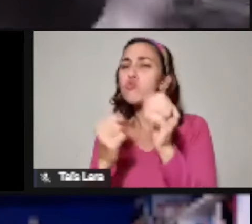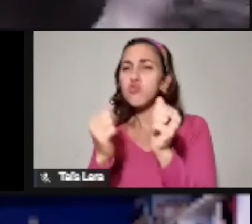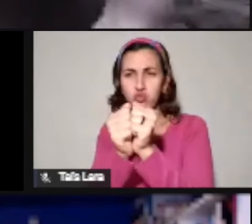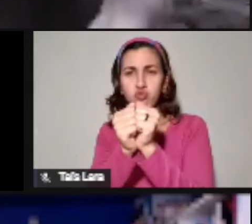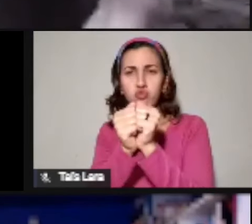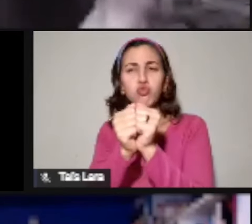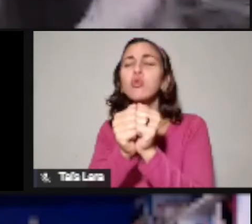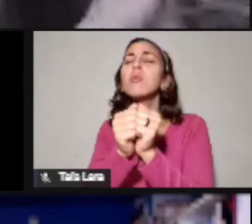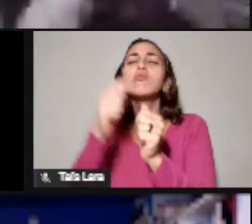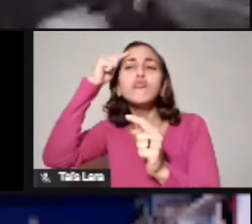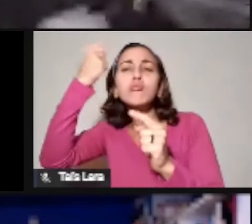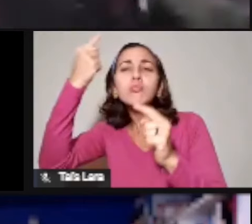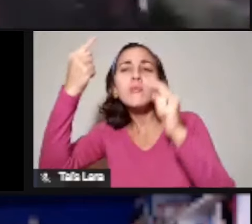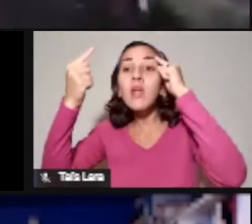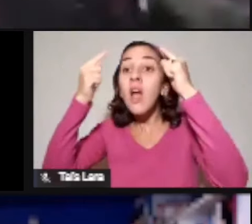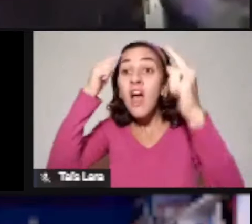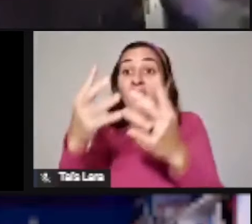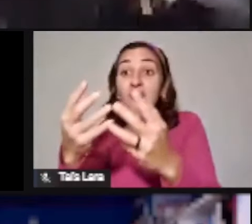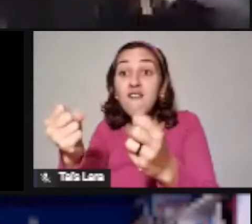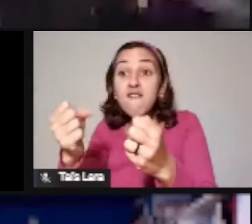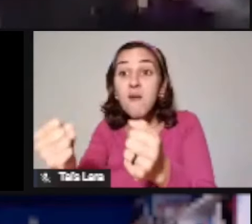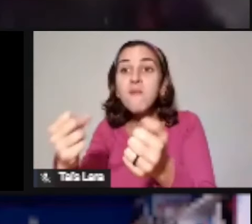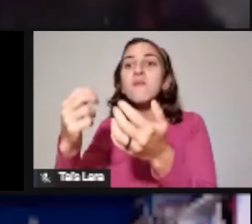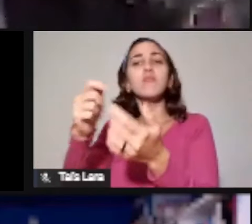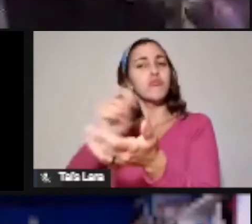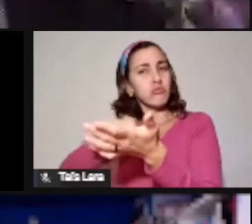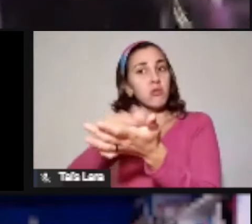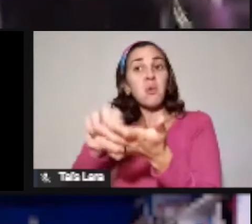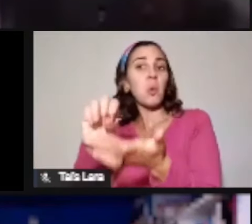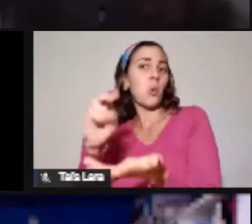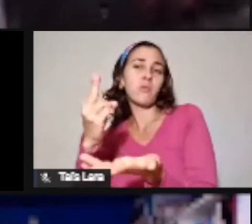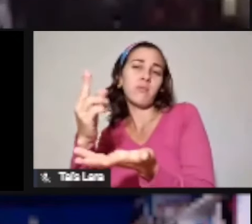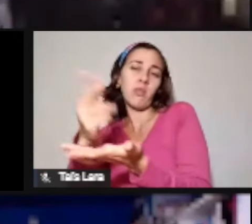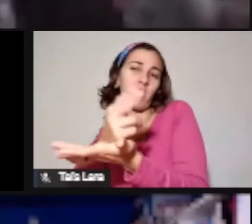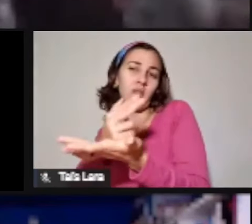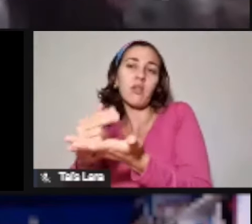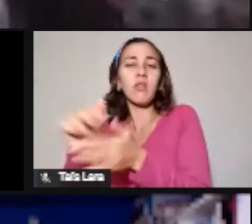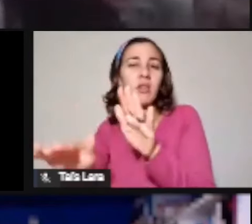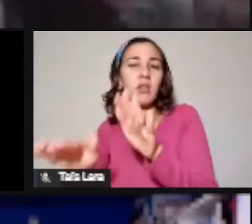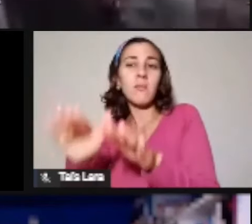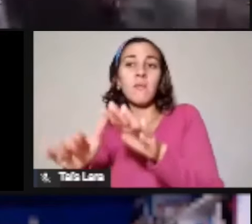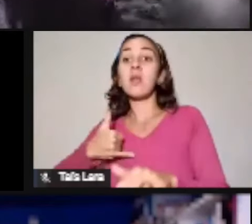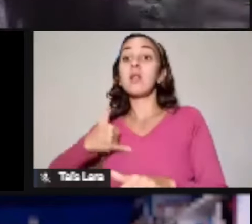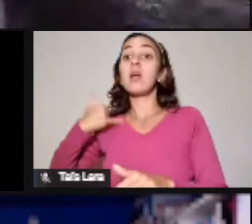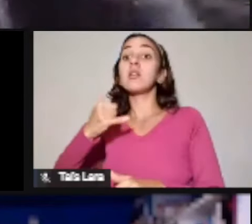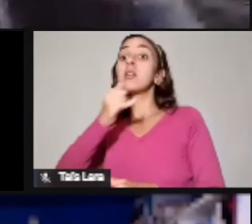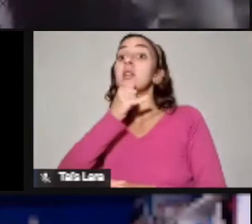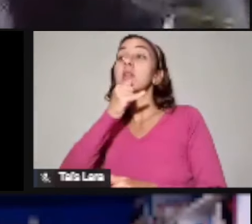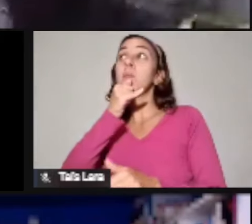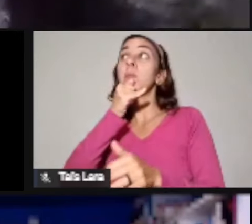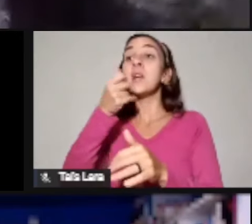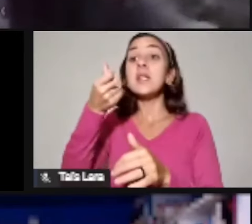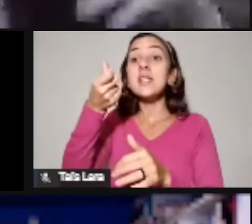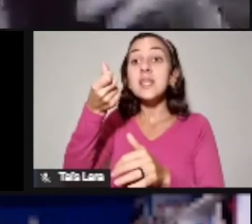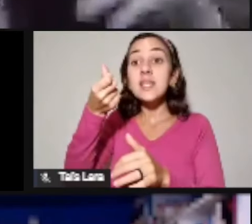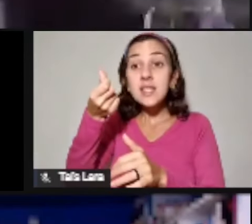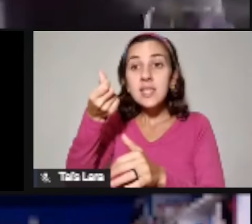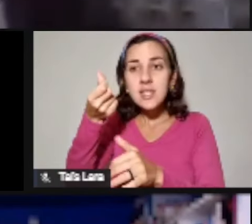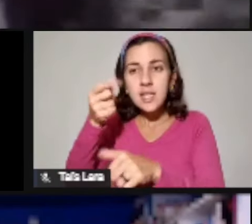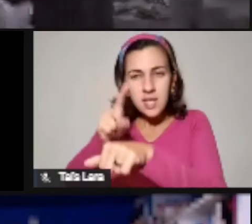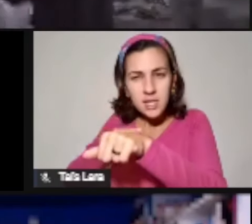faz a criança desenhar. Vamos desenhar aqui que às 18h a tarefa tem que estar pronta. Para daí todo mundo estar livre,